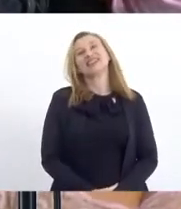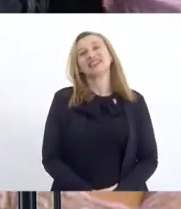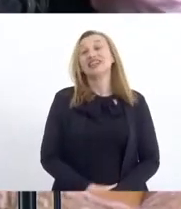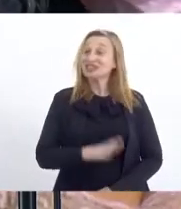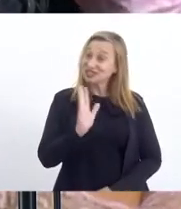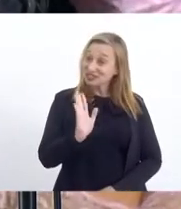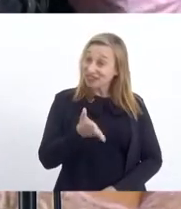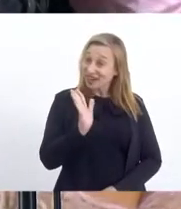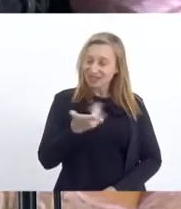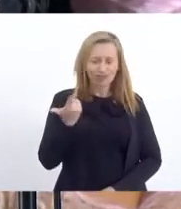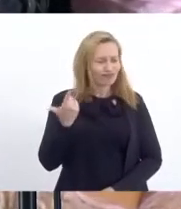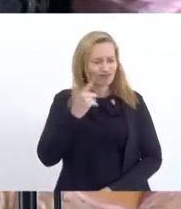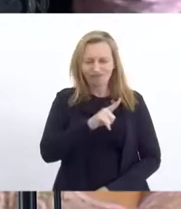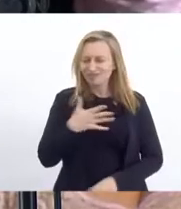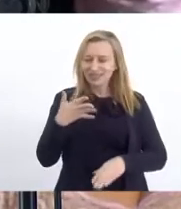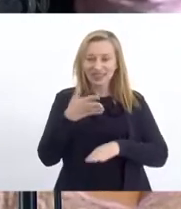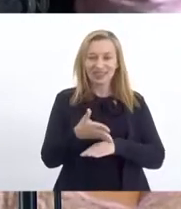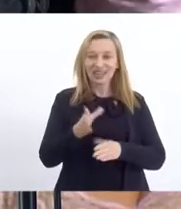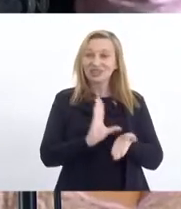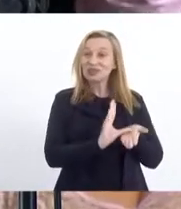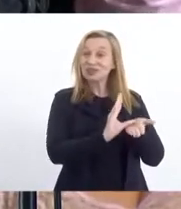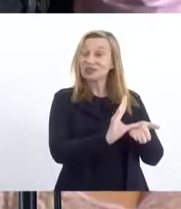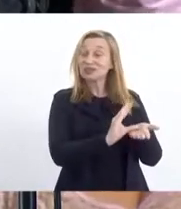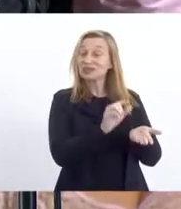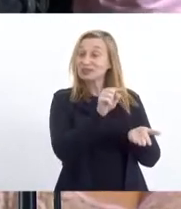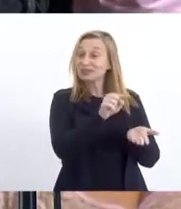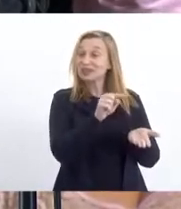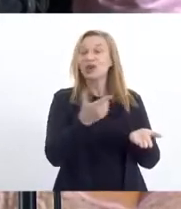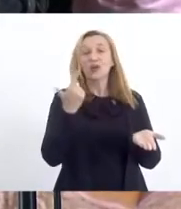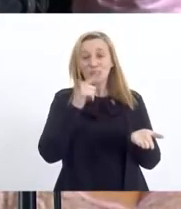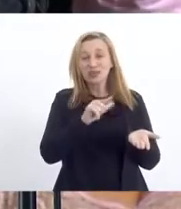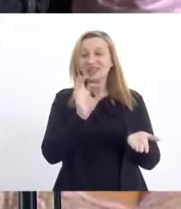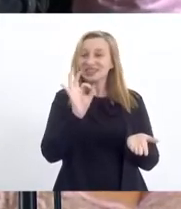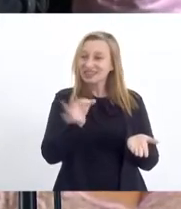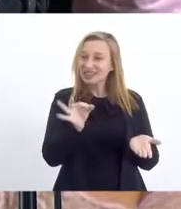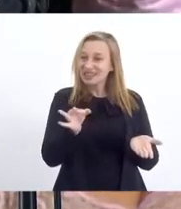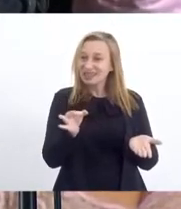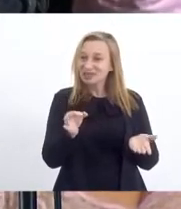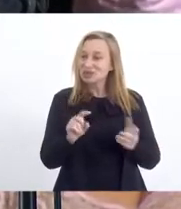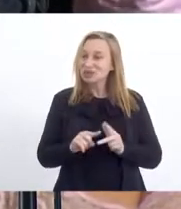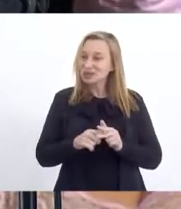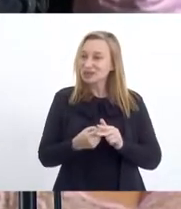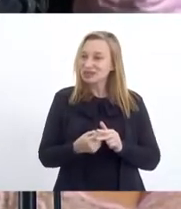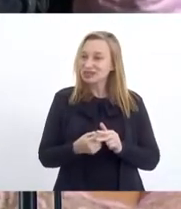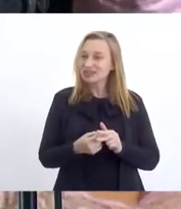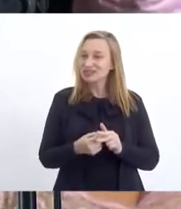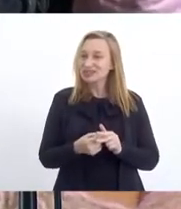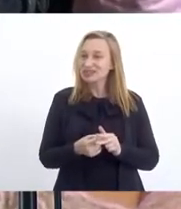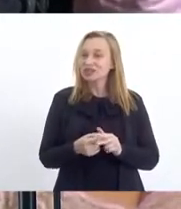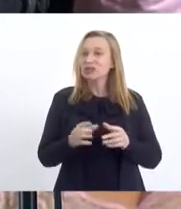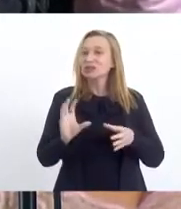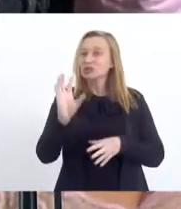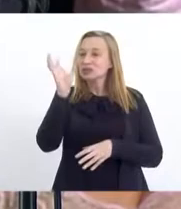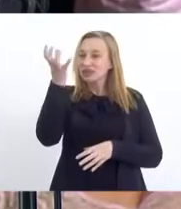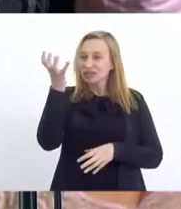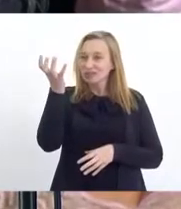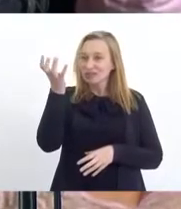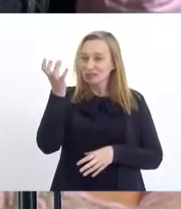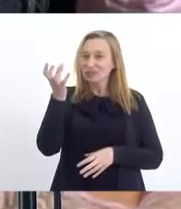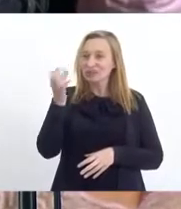Já que a gente não consegue entrar nesse fundo, que a gente consiga pelo menos fazer a alteração da classificação climática, que é muito